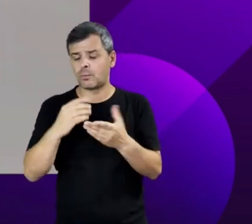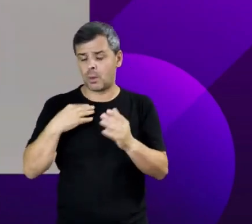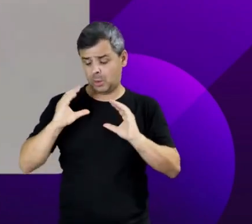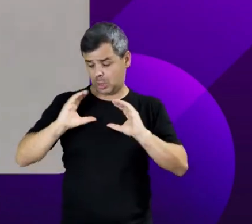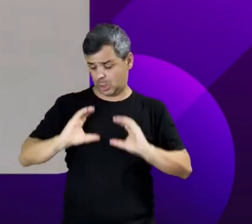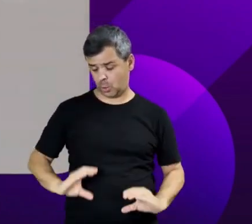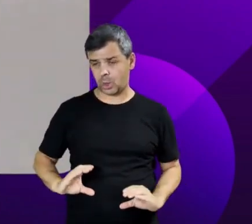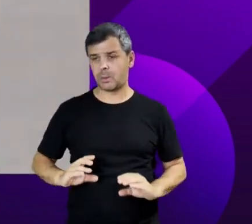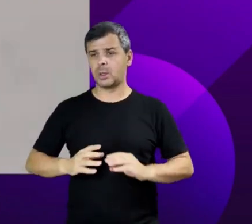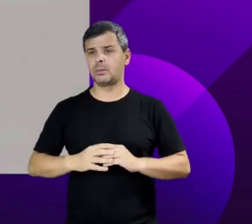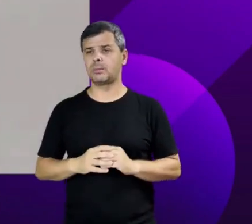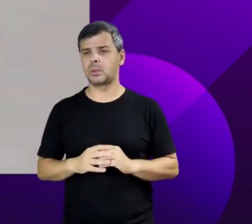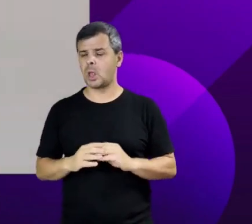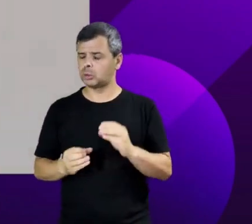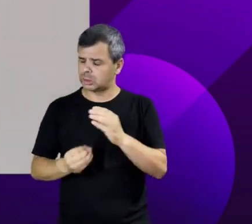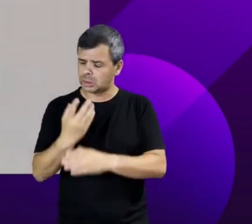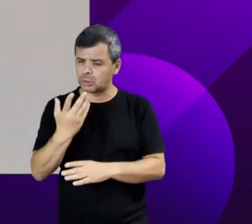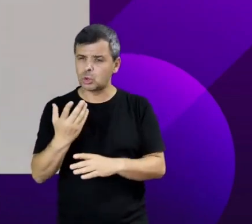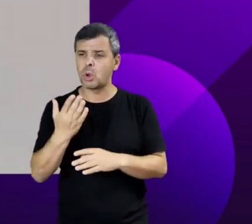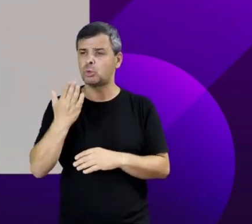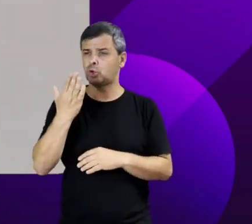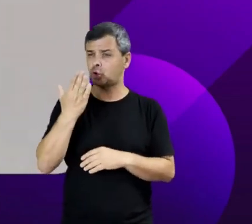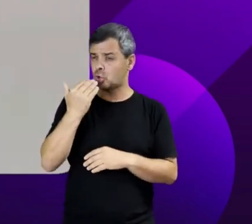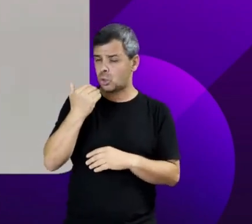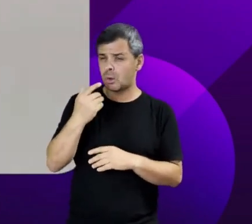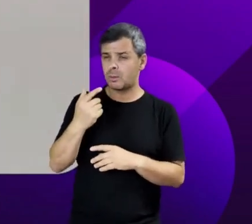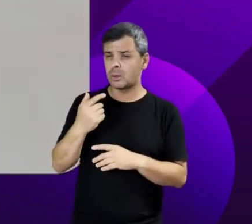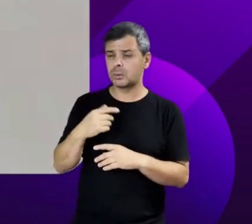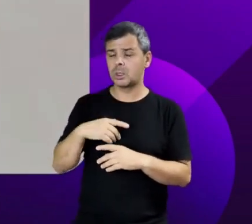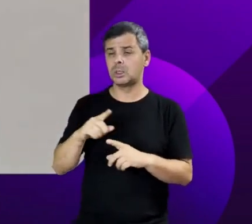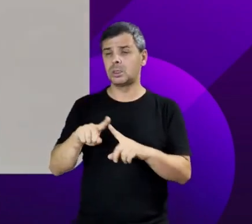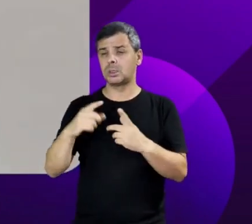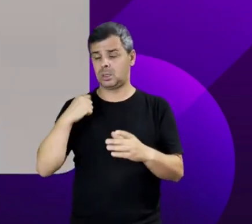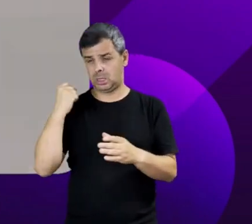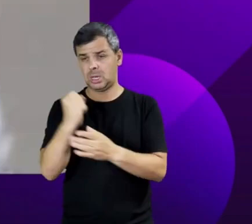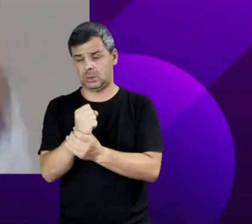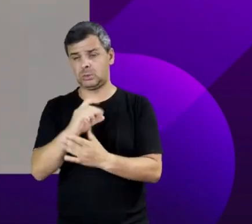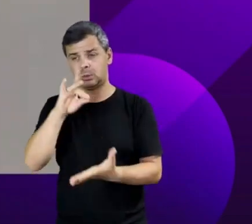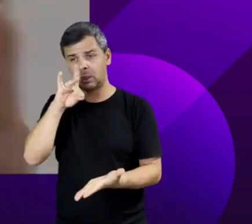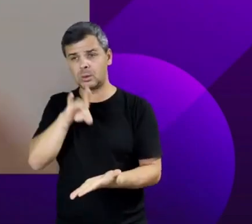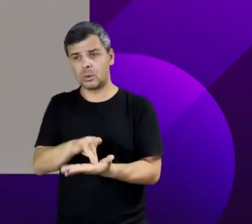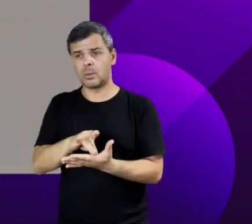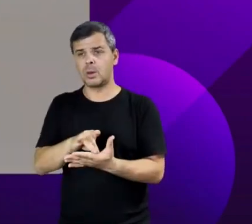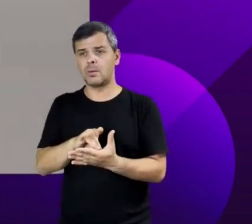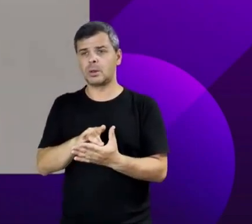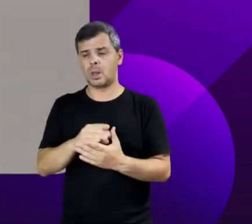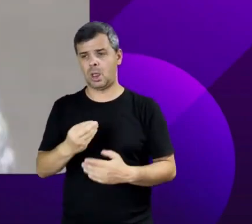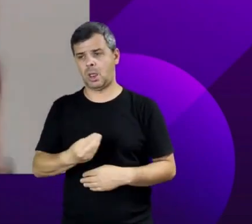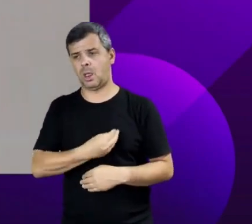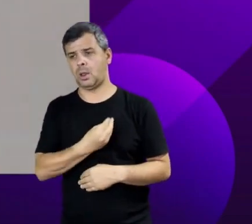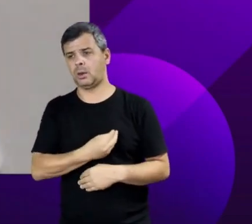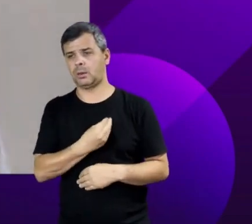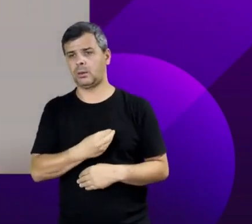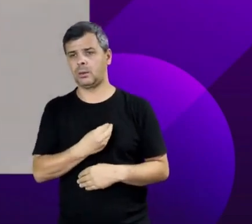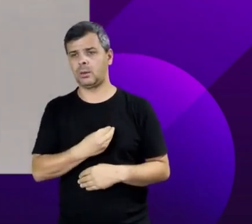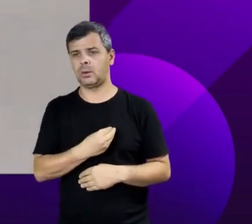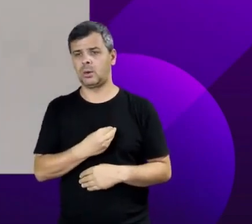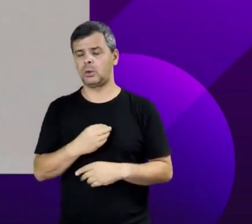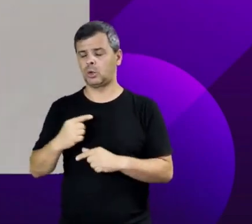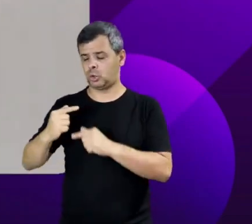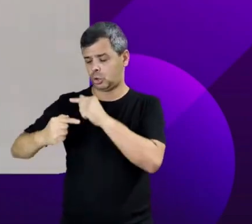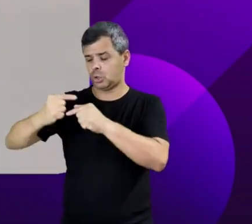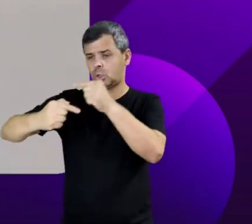condutas de produção e de consumo que garantam efetivamente a sobrevivência das